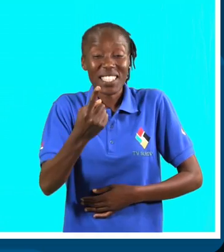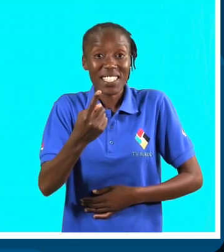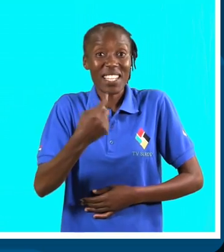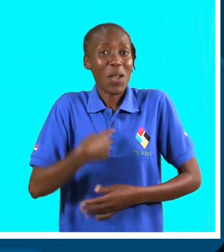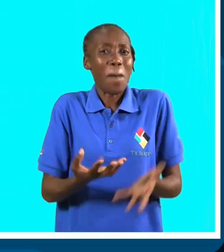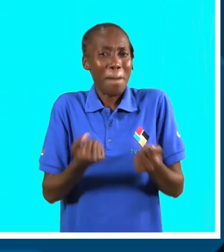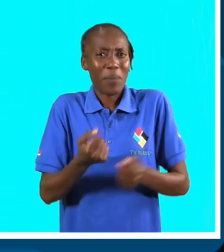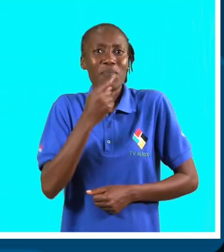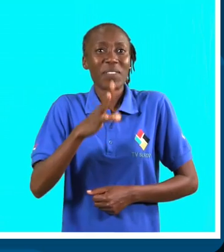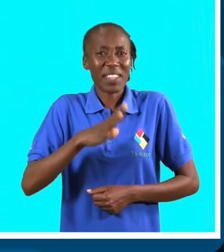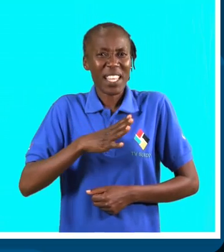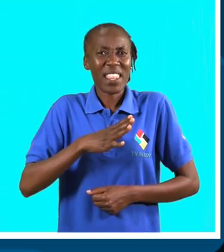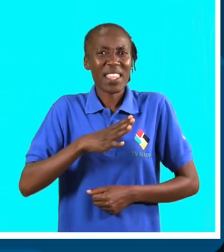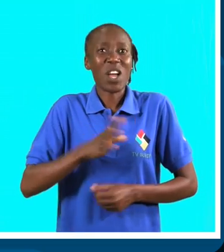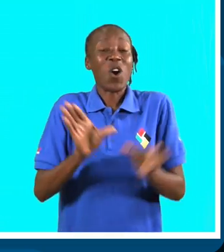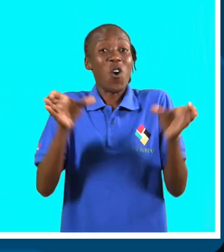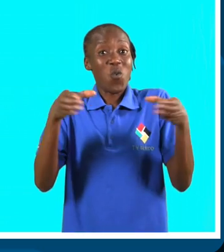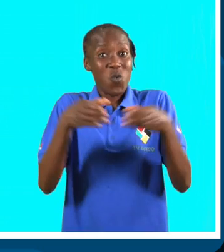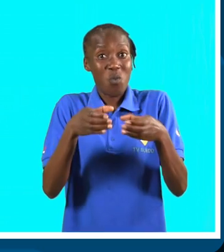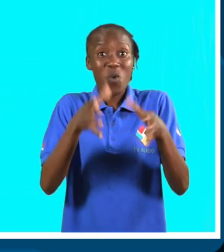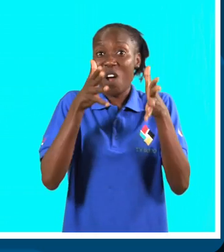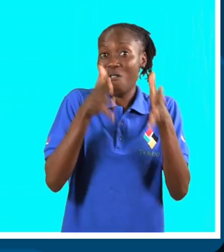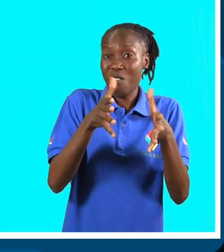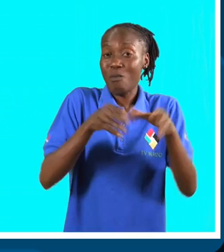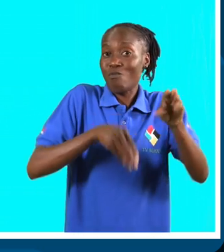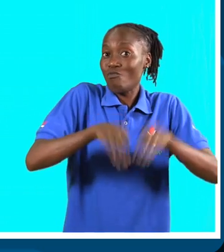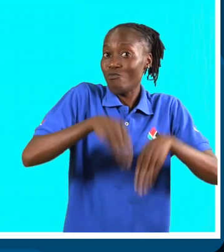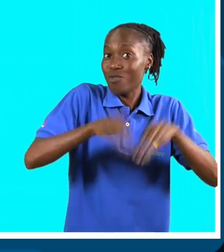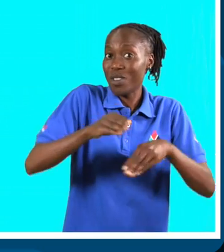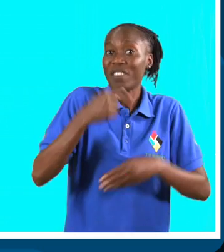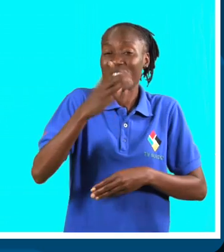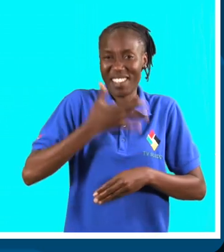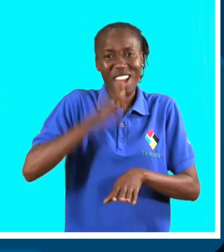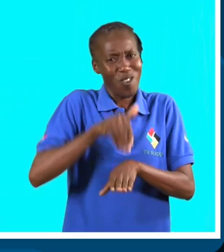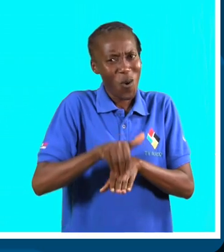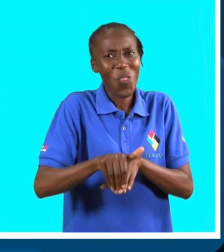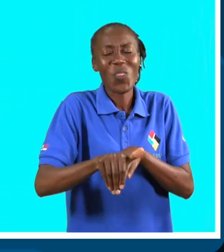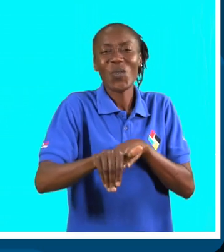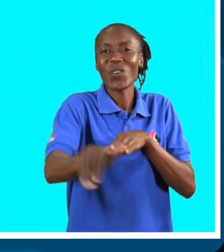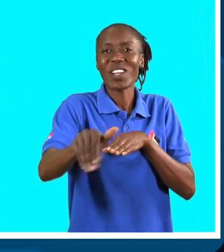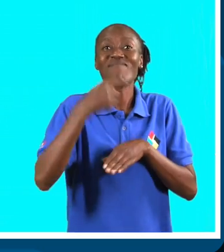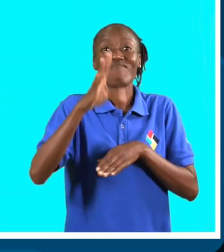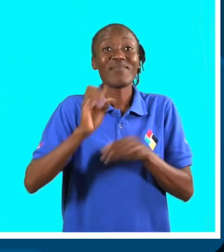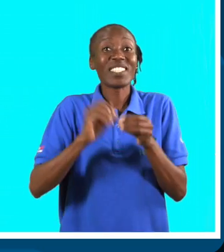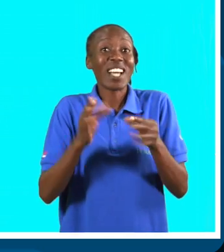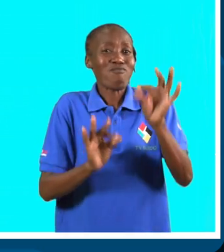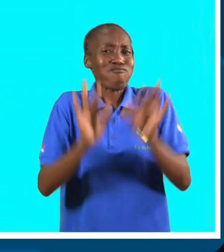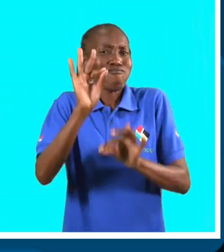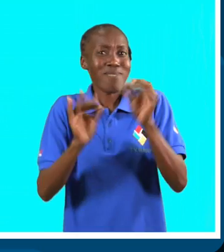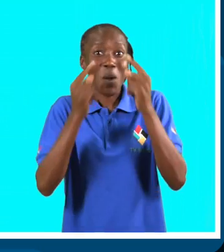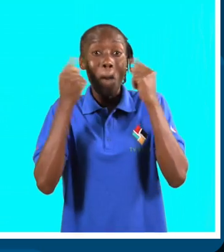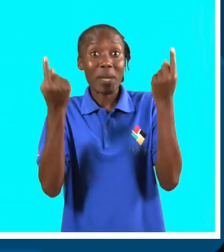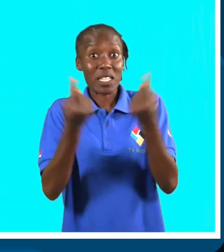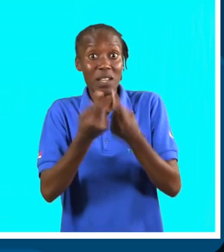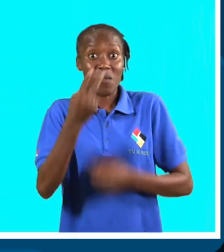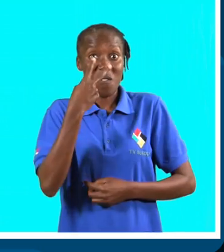O que eu posso dizer, obviamente, é que nós temos um modelo de jogo que queremos dar continuidade, através da alteração